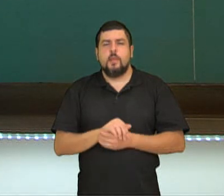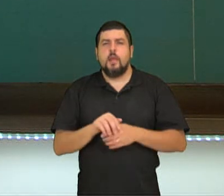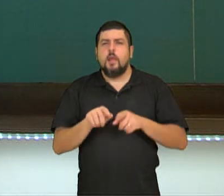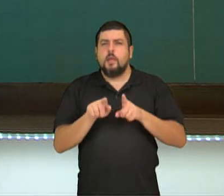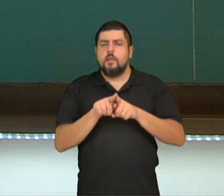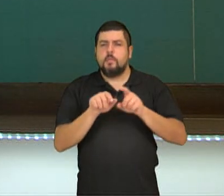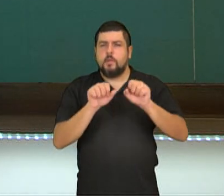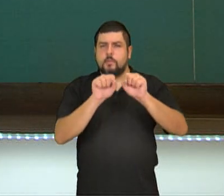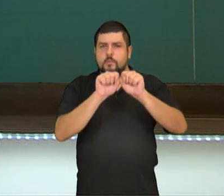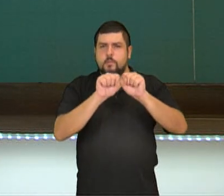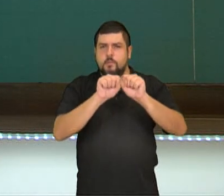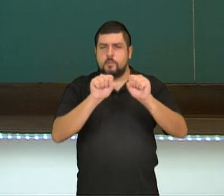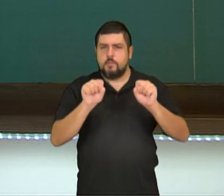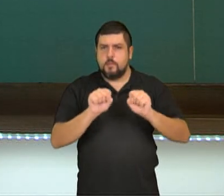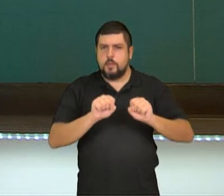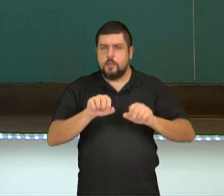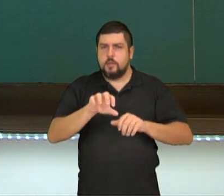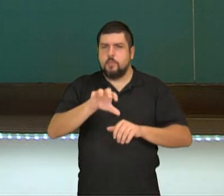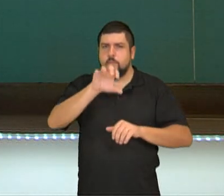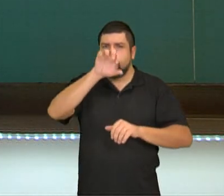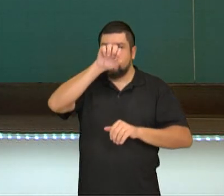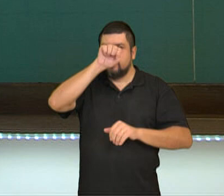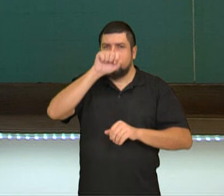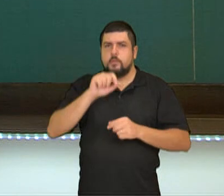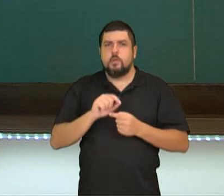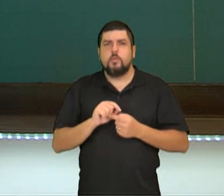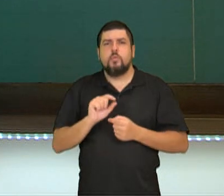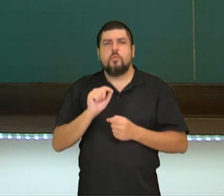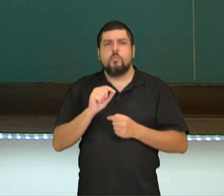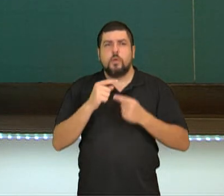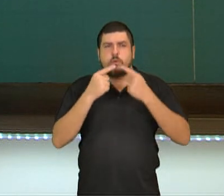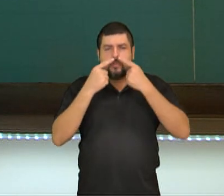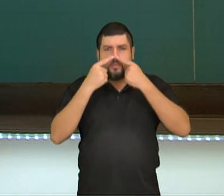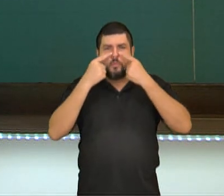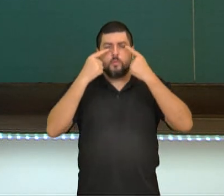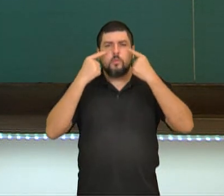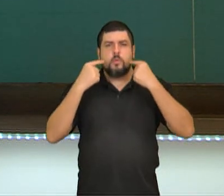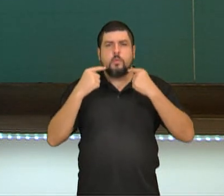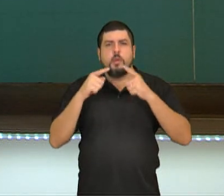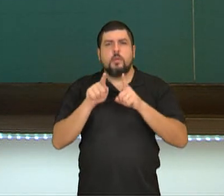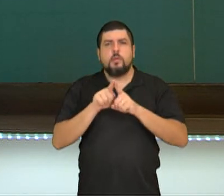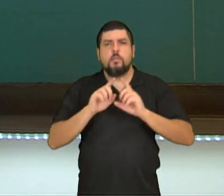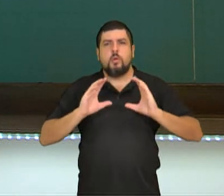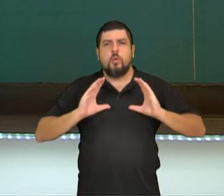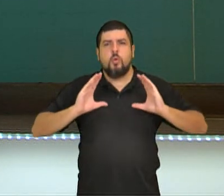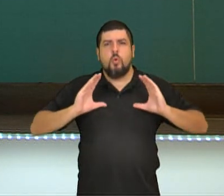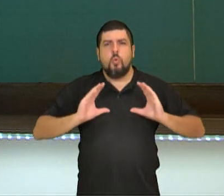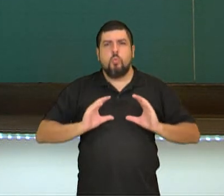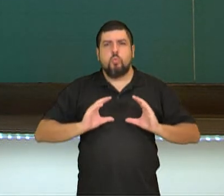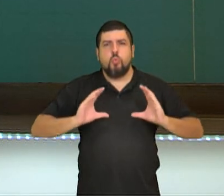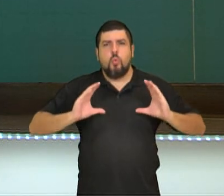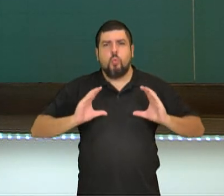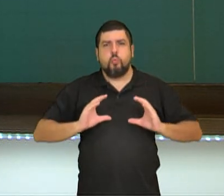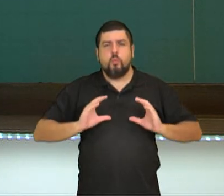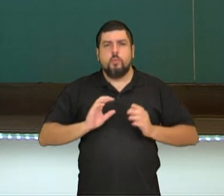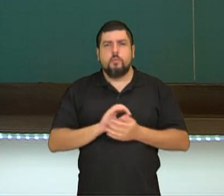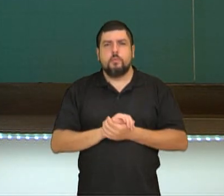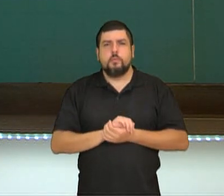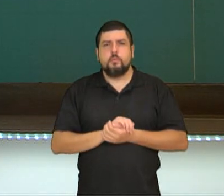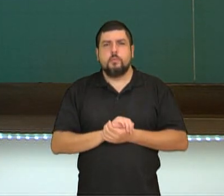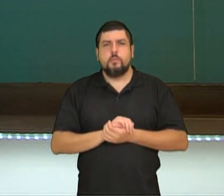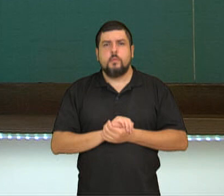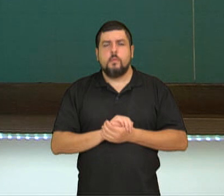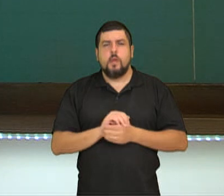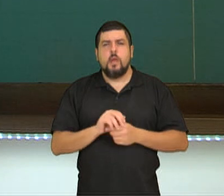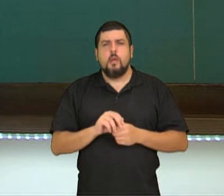sistema respiratório são as vias respiratórias e os pulmões. Quais são as estruturas que